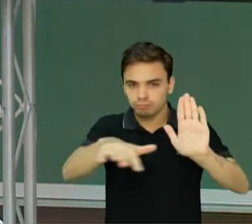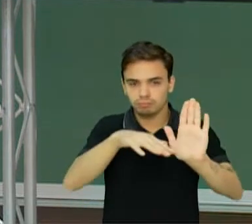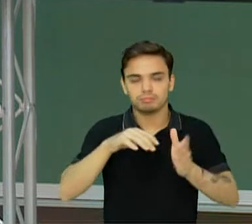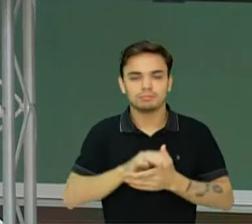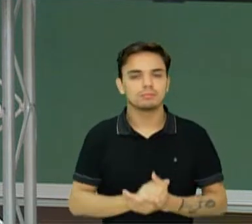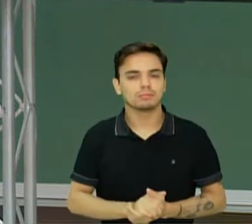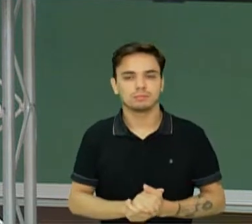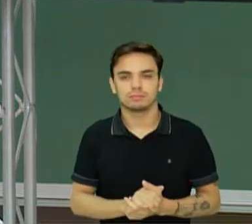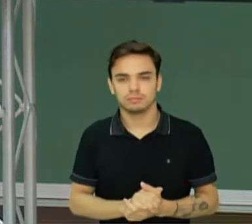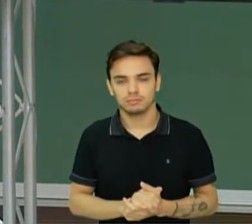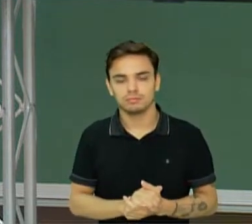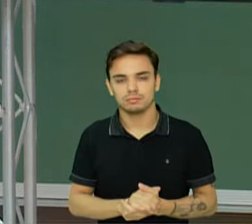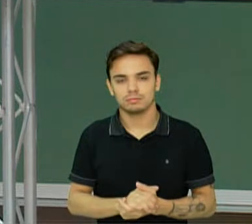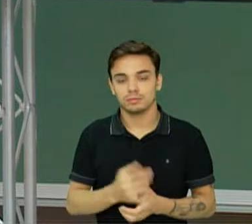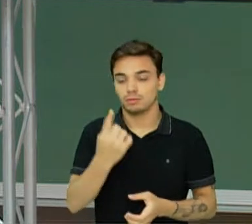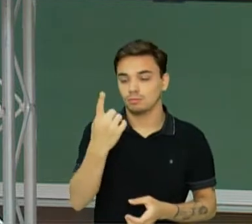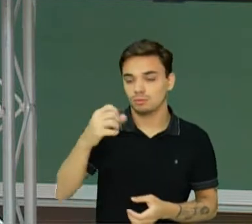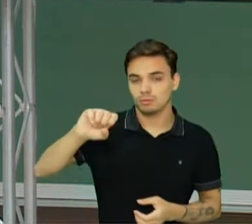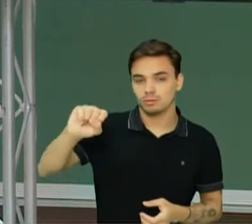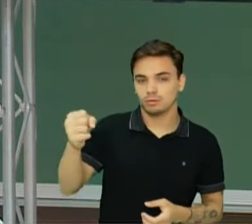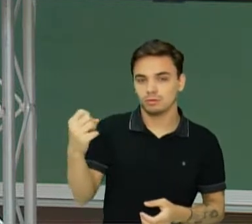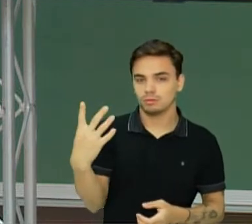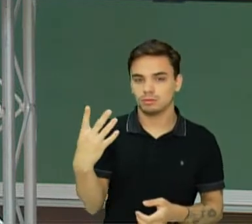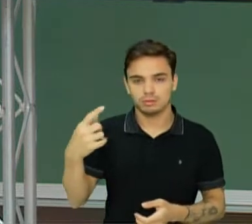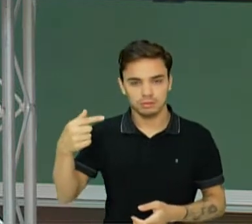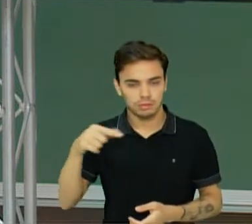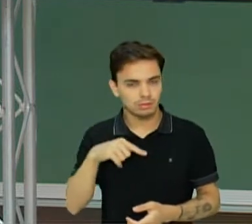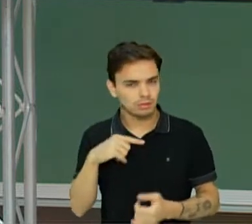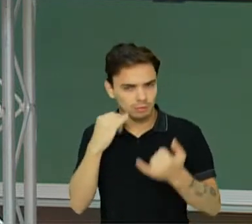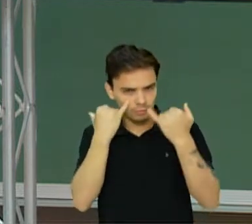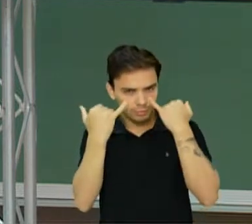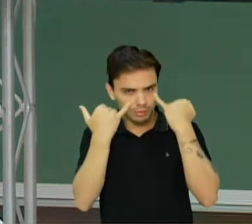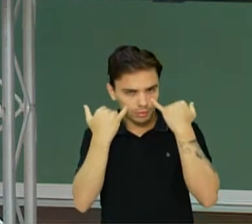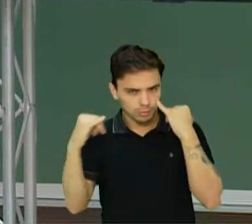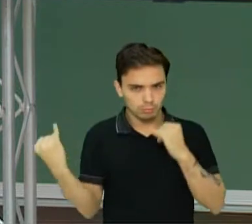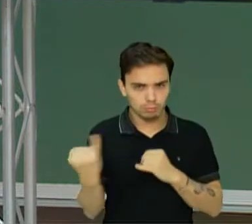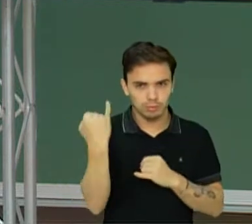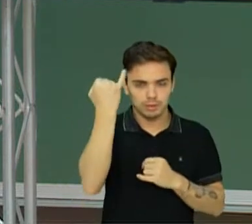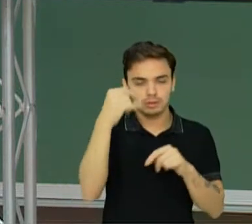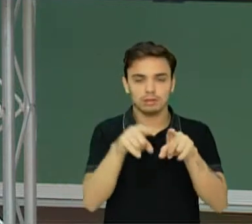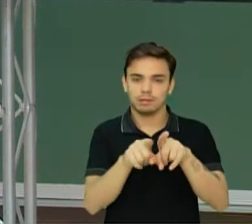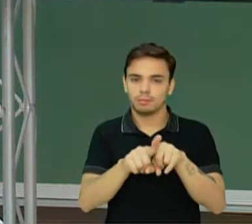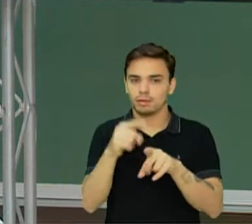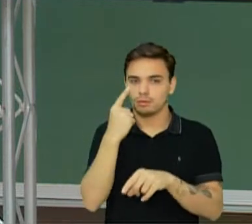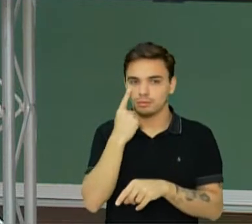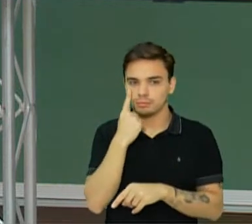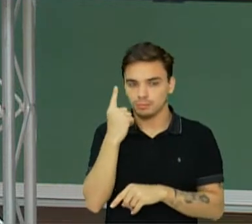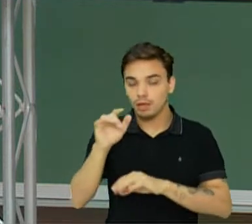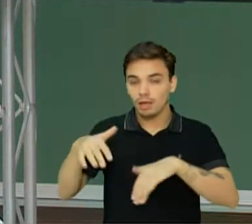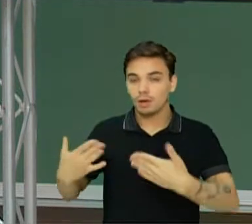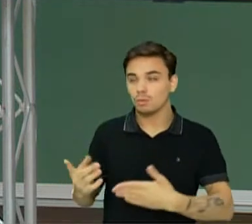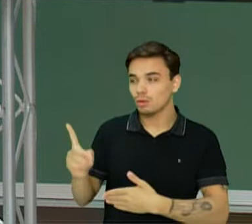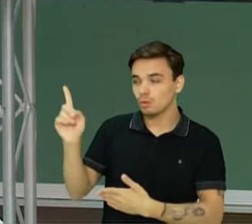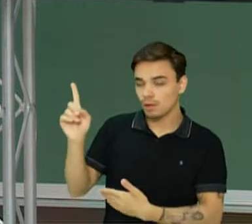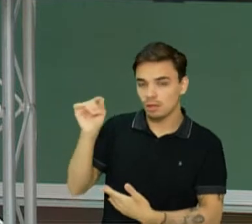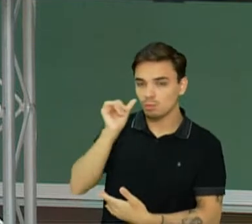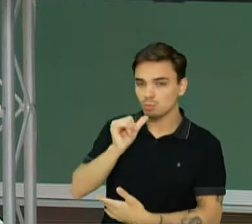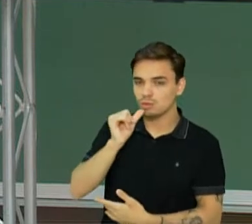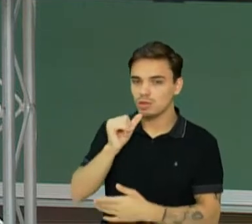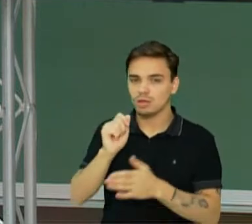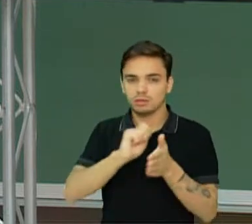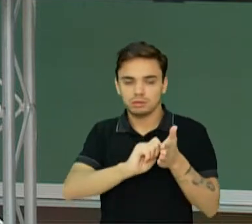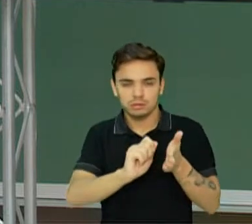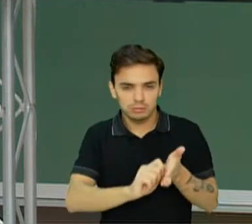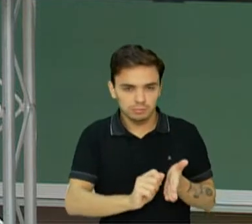Daí, em 1847, essa é uma informação importante do texto, quando a Charlotte escreveu Jane Eyre, que foi